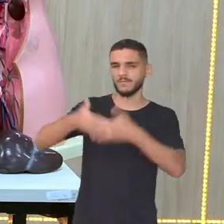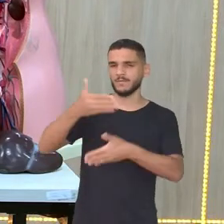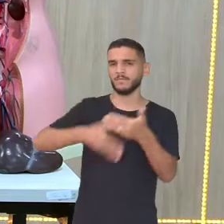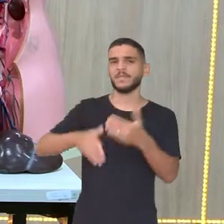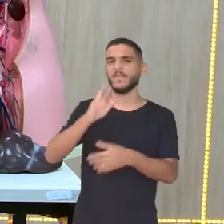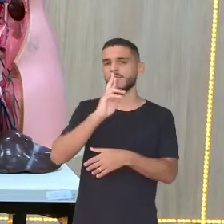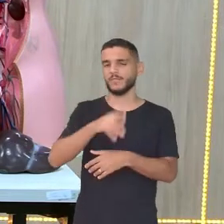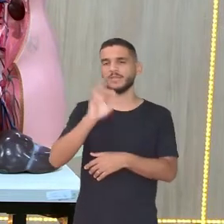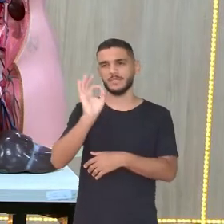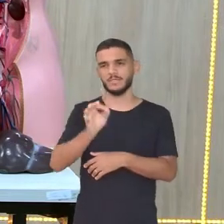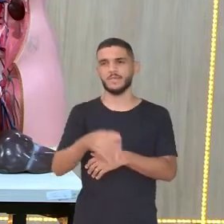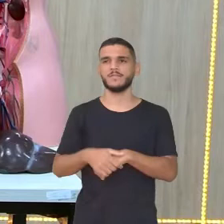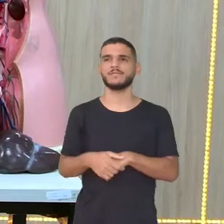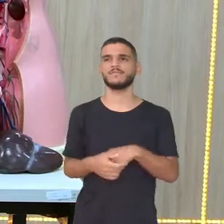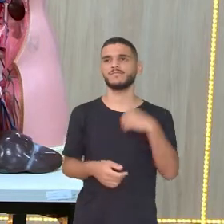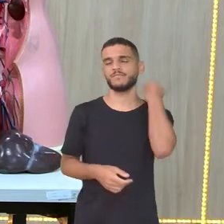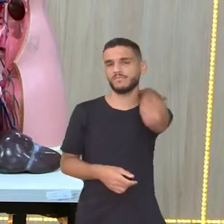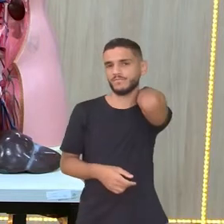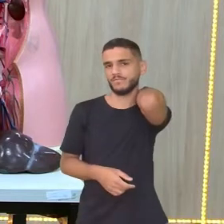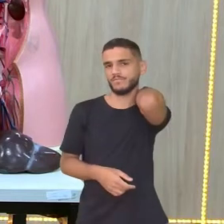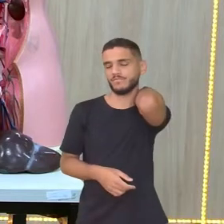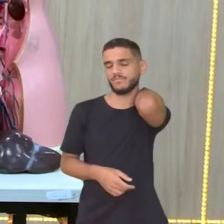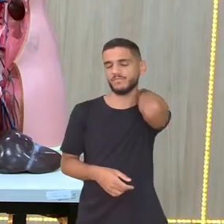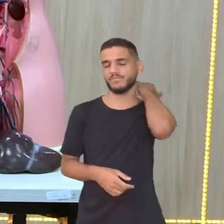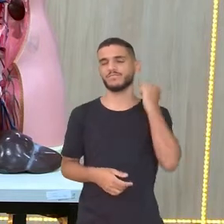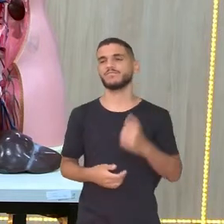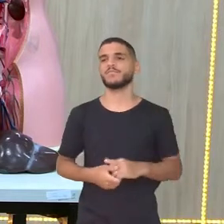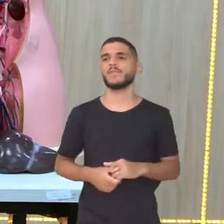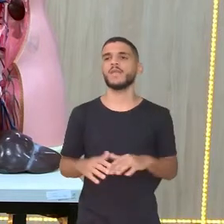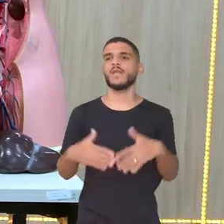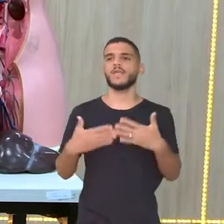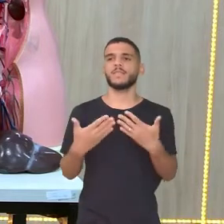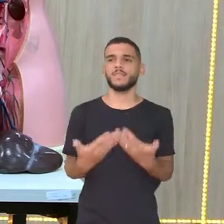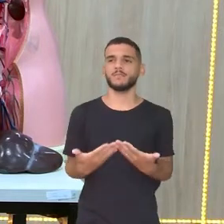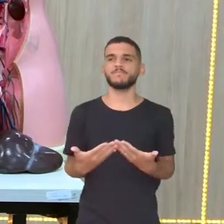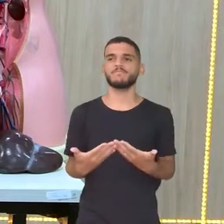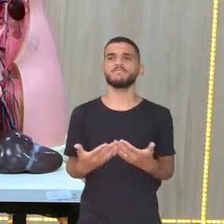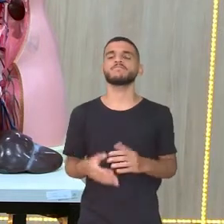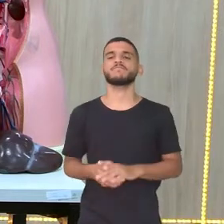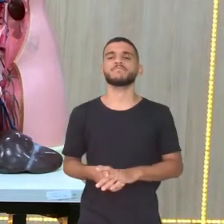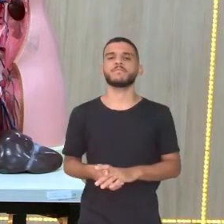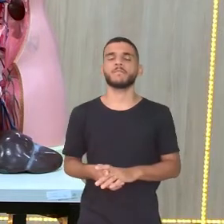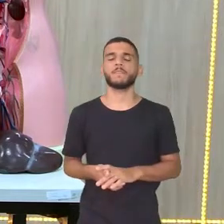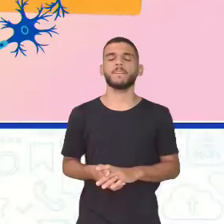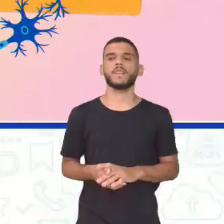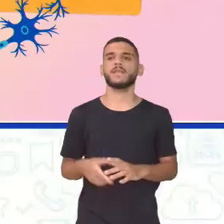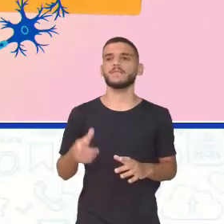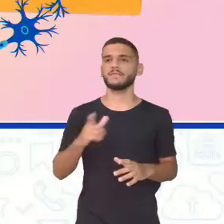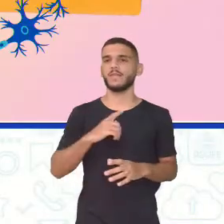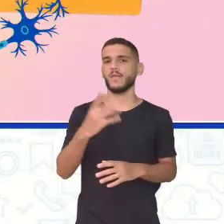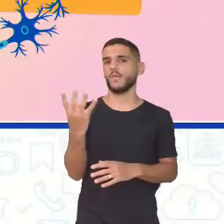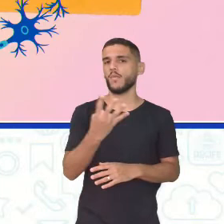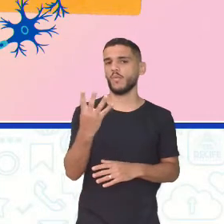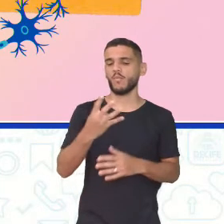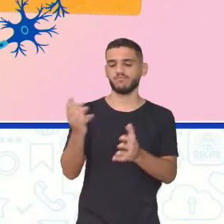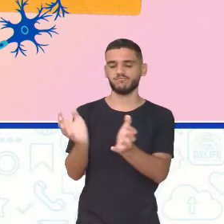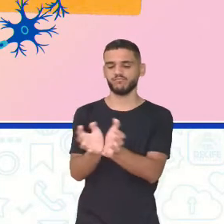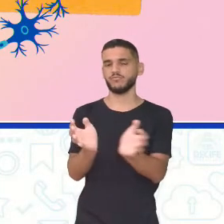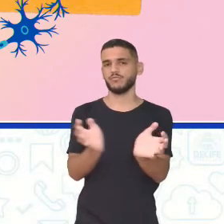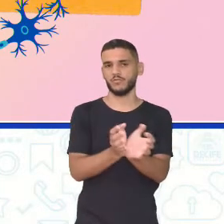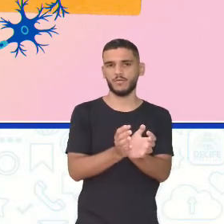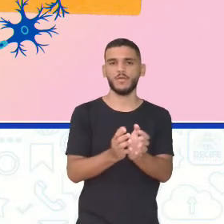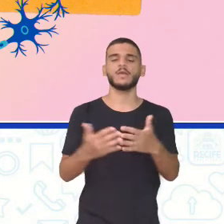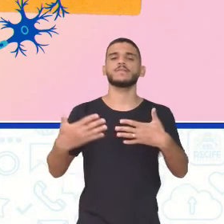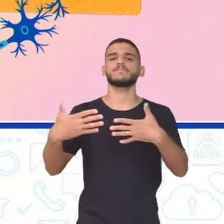segurança. Então, vamos lá. Revendo que os tecidos do nosso corpo, os principais, são divididos em 4 grupos, né? O